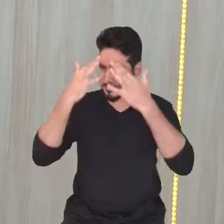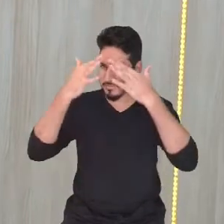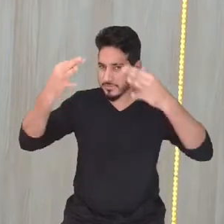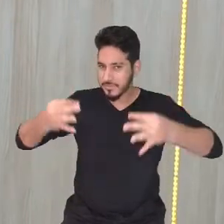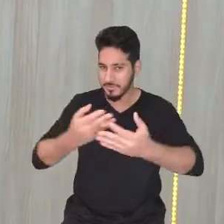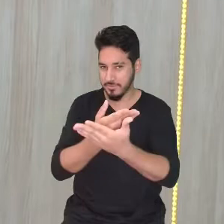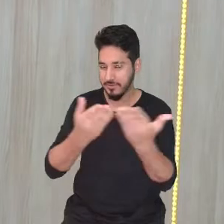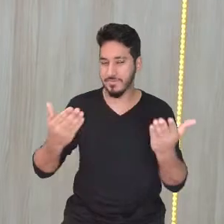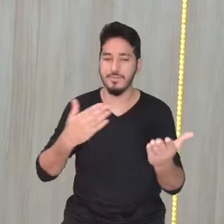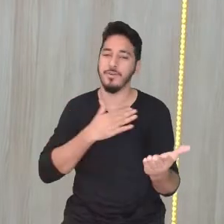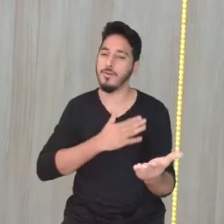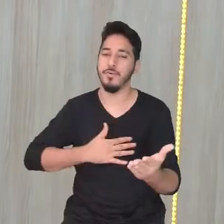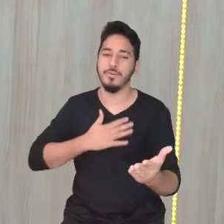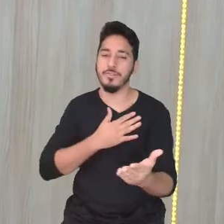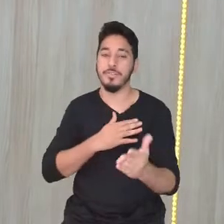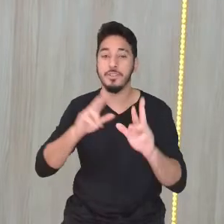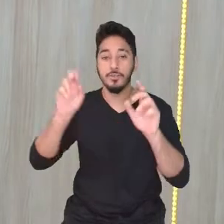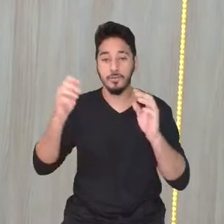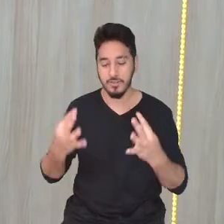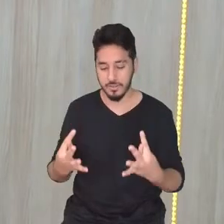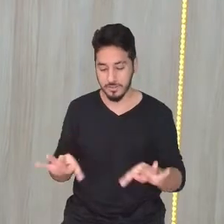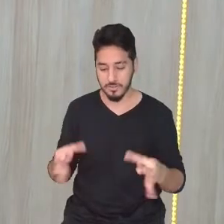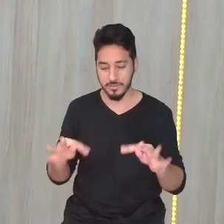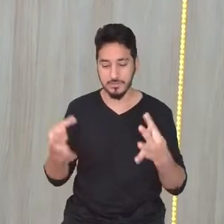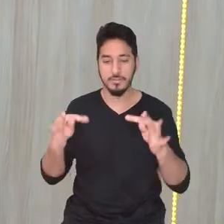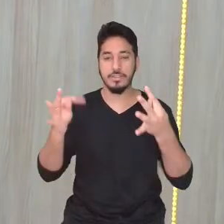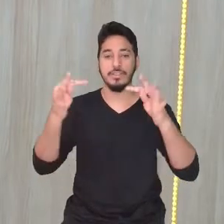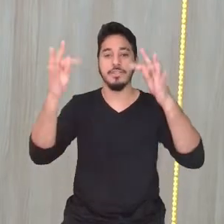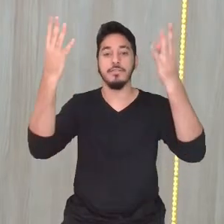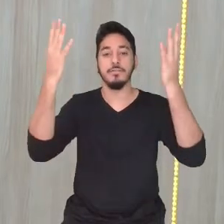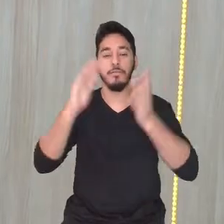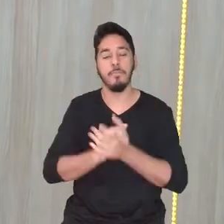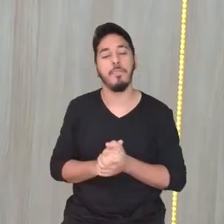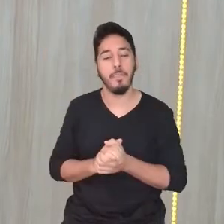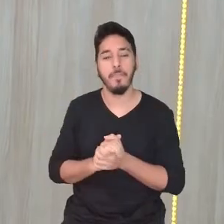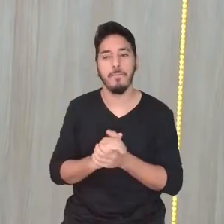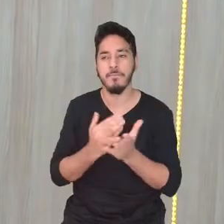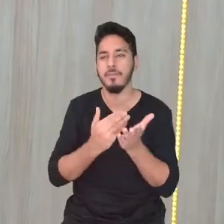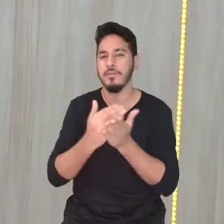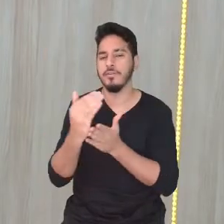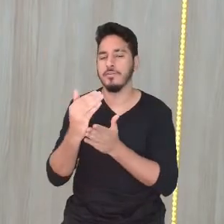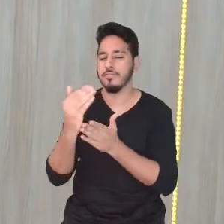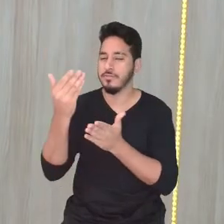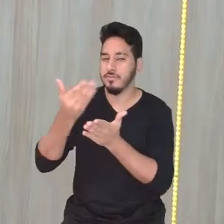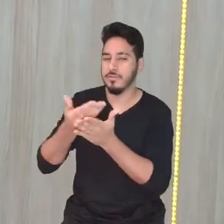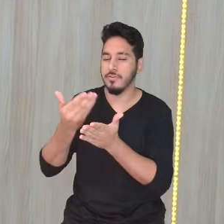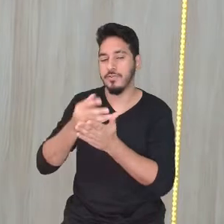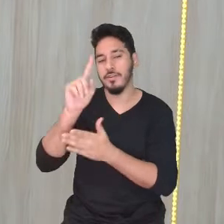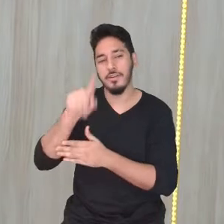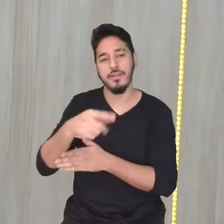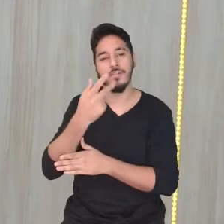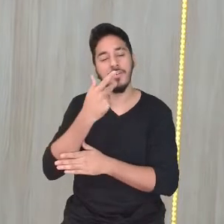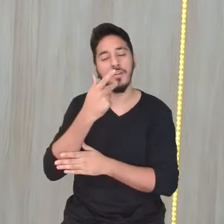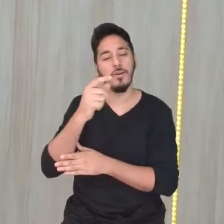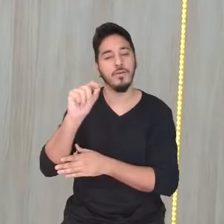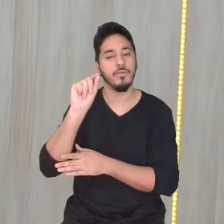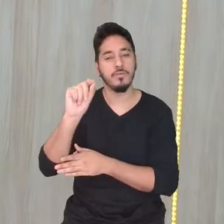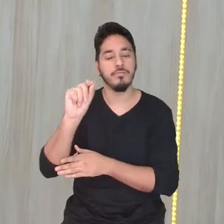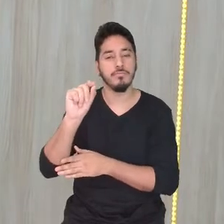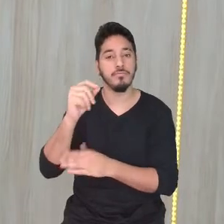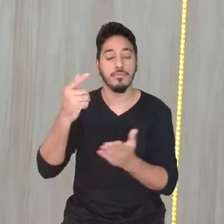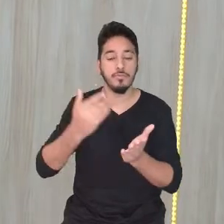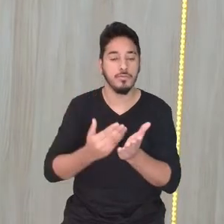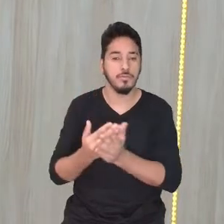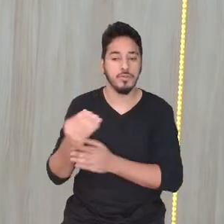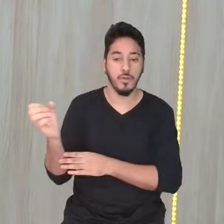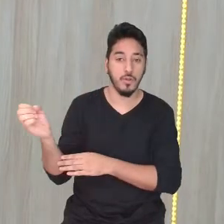gostam bastante, que são as tecnologias. Começar a nossa aula é falar que a gente está começando